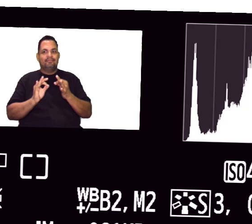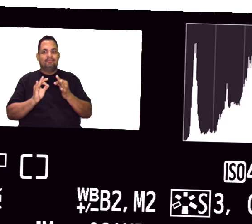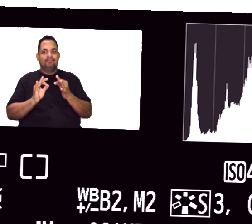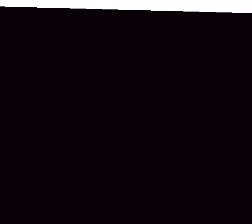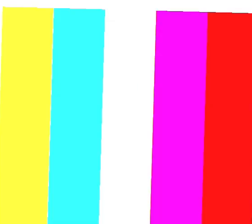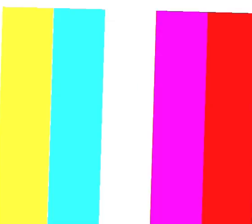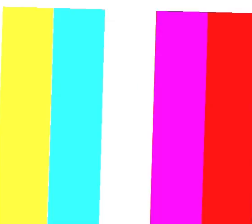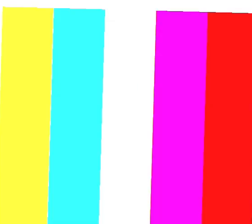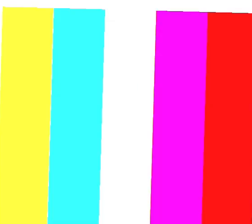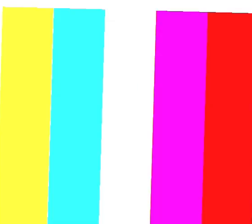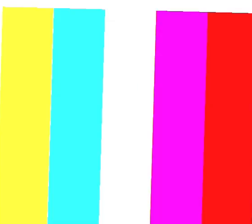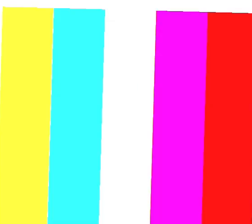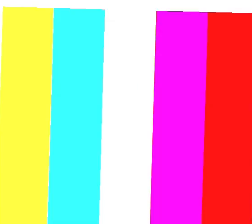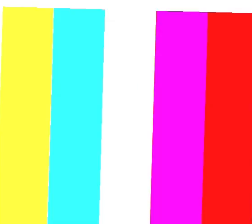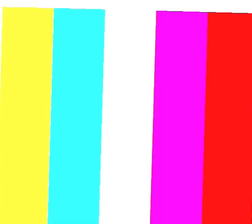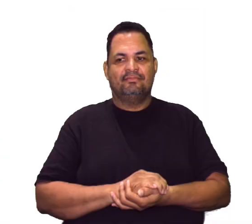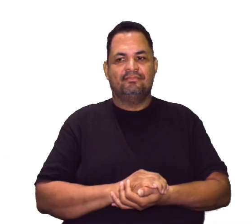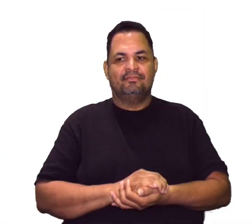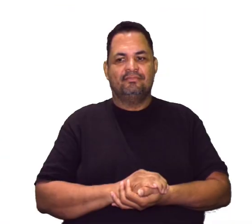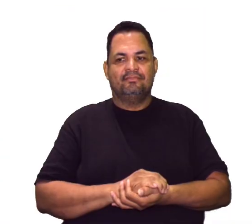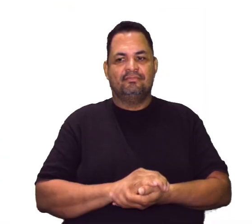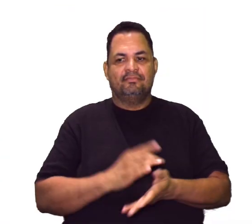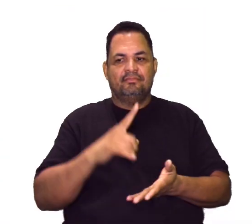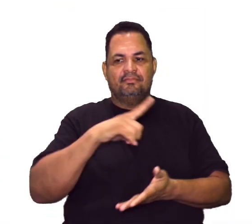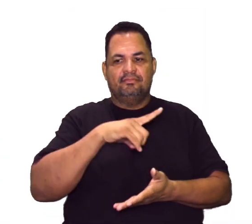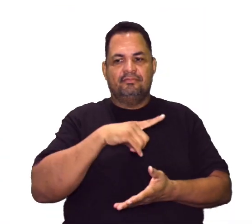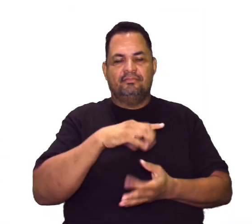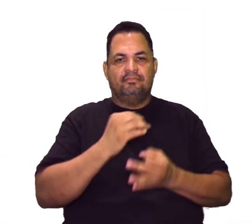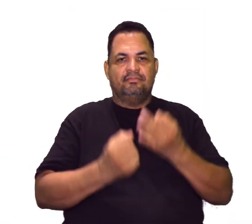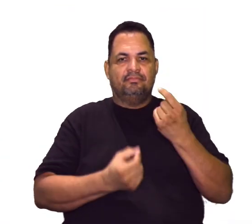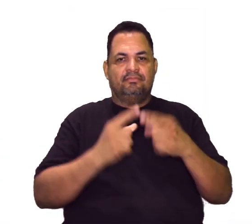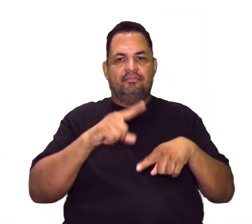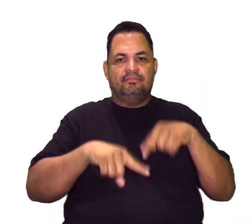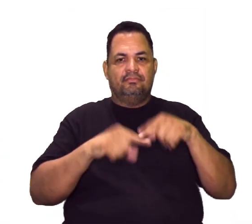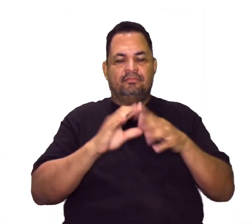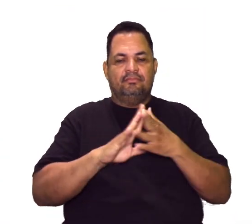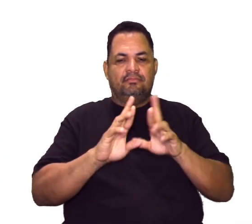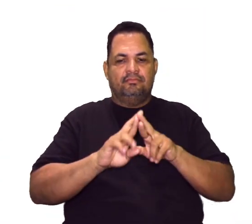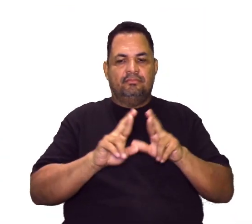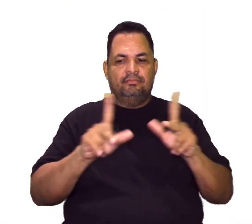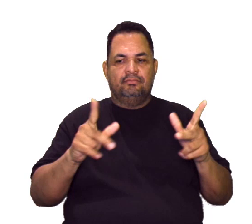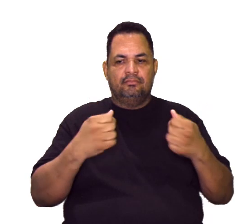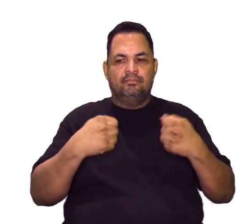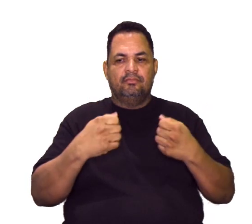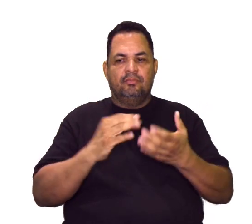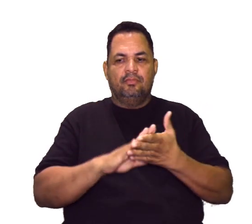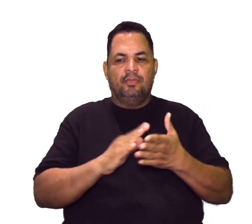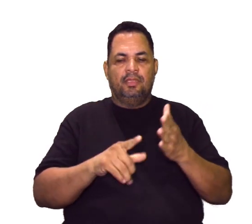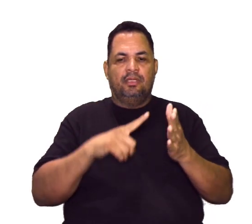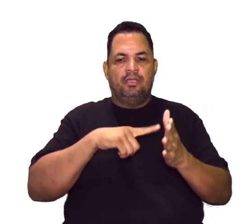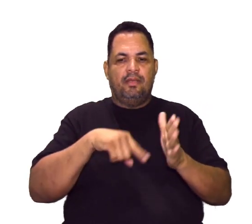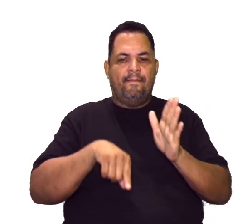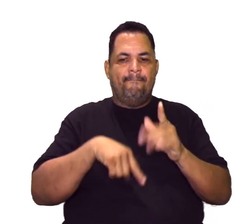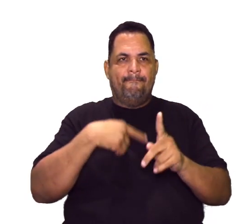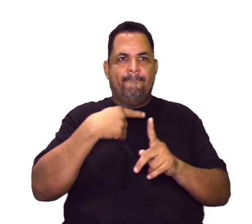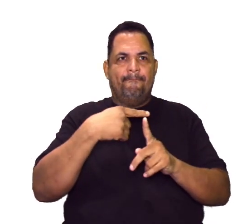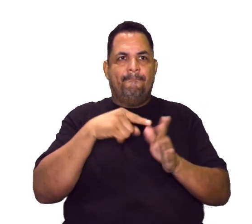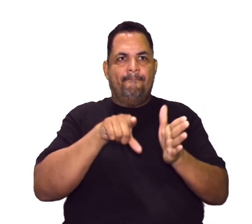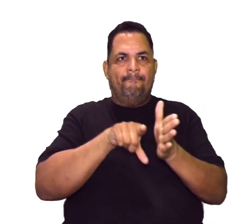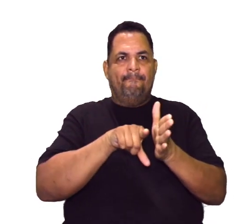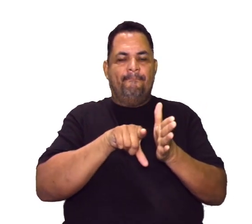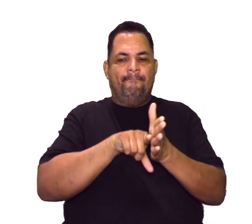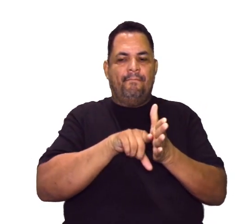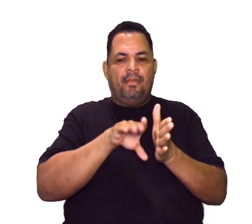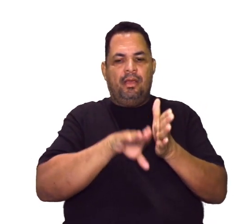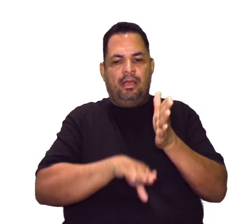eletronegatividade. De repente, existem alguns compostos formados e você precisa distinguir quem é o mais eletronegativo, quem é